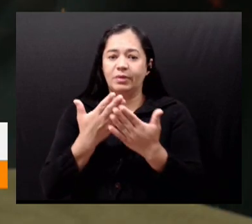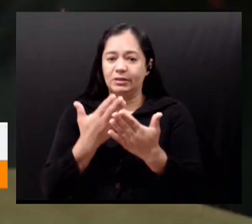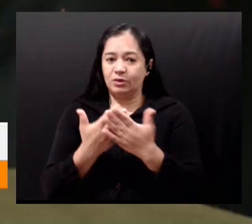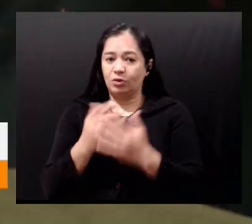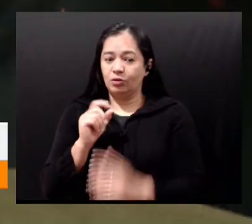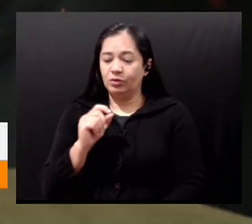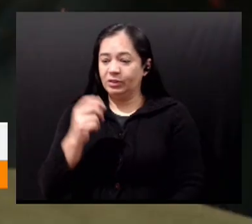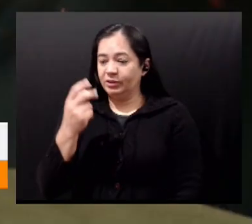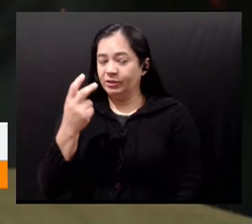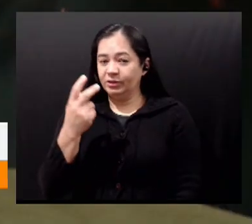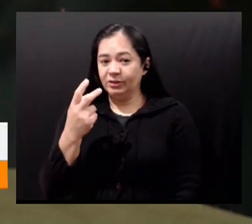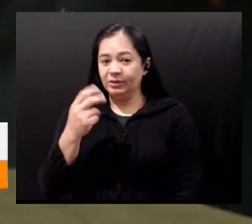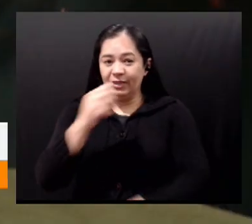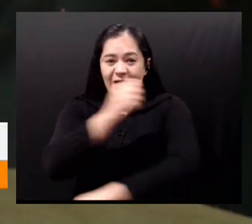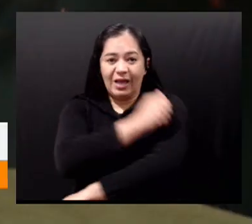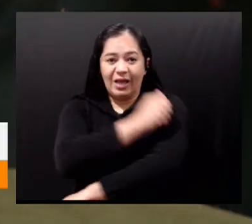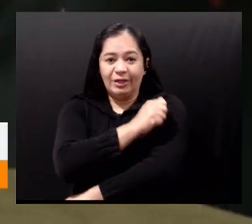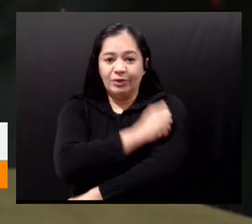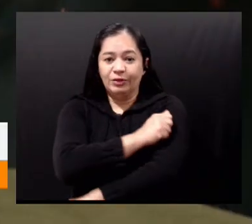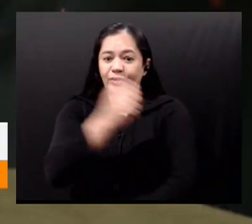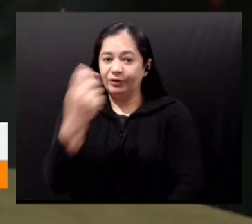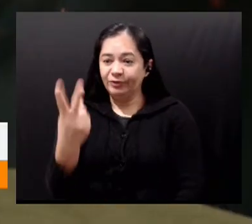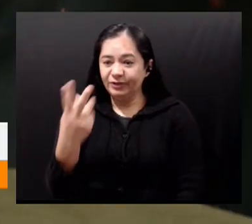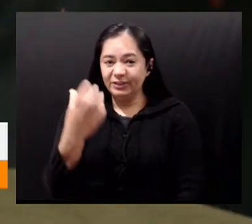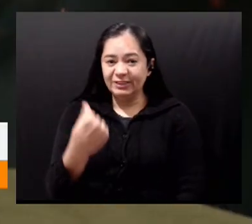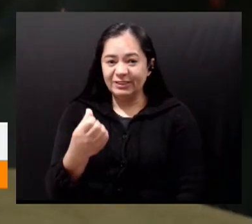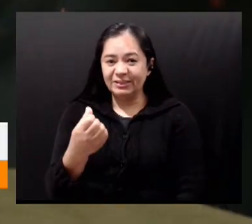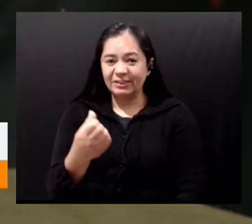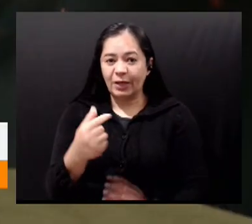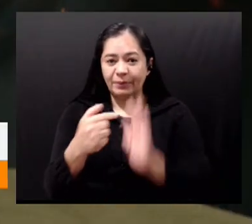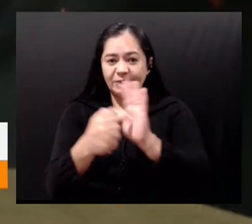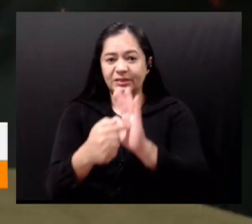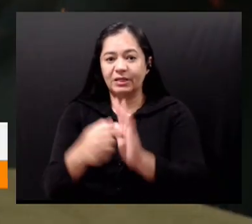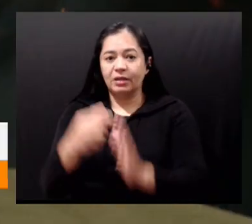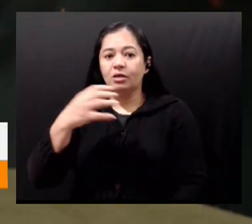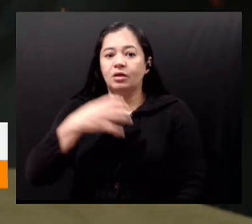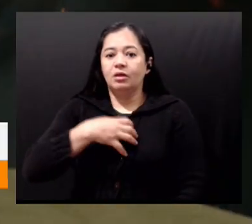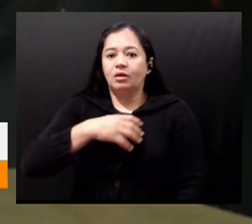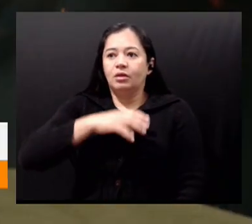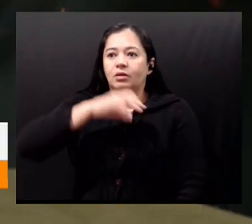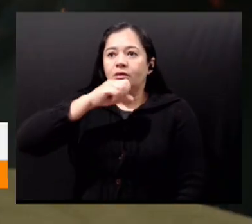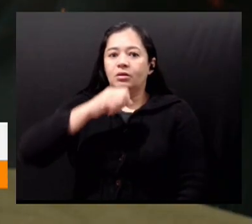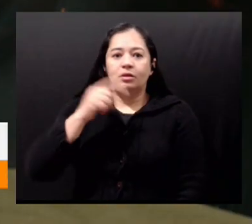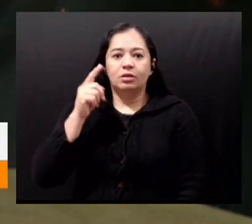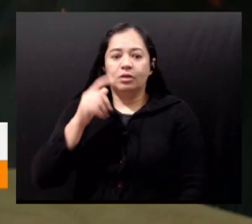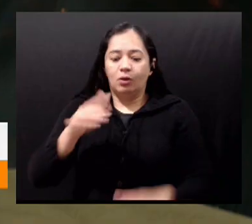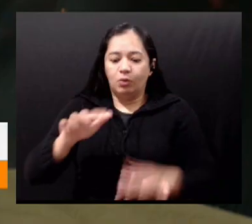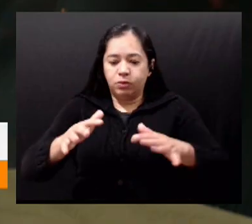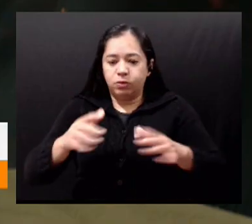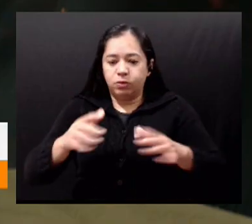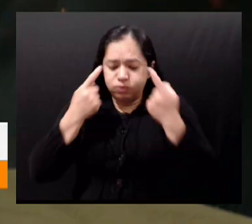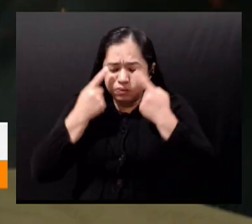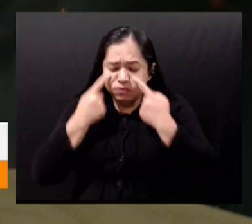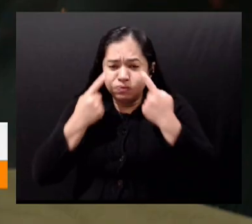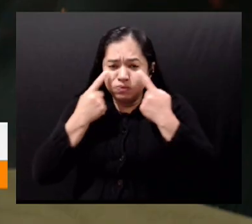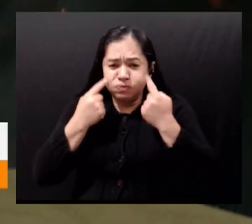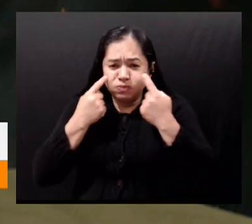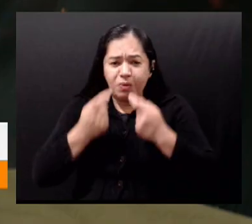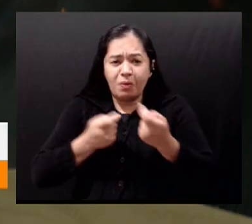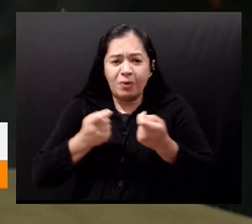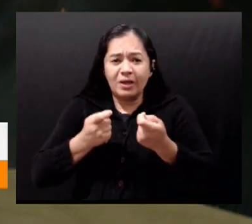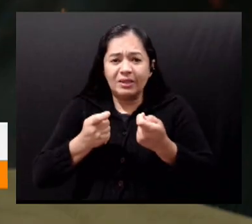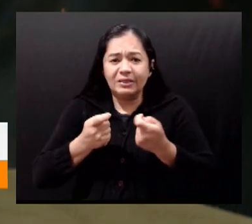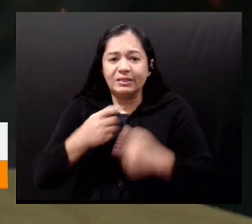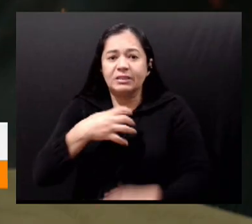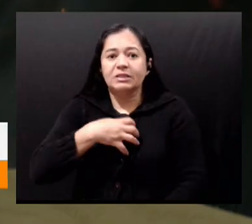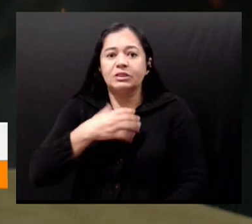apresentaram simultaneamente sintomas como falta de ar, tremores, choro descontrolado e a sensação de morte iminente,